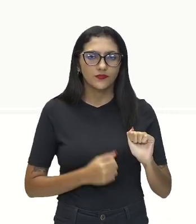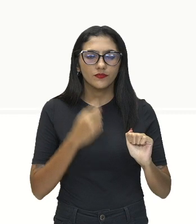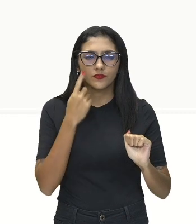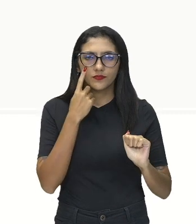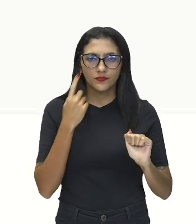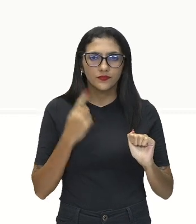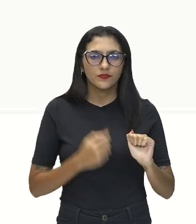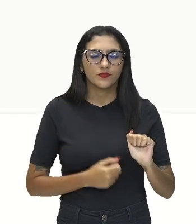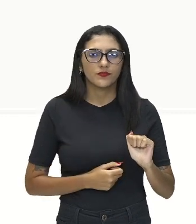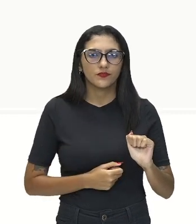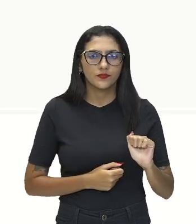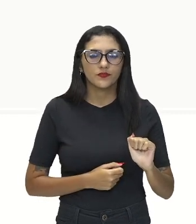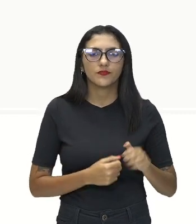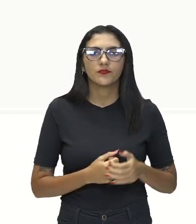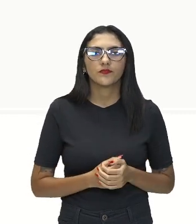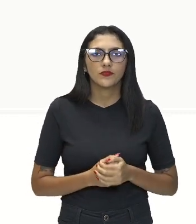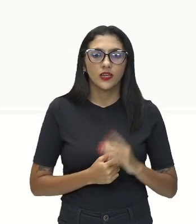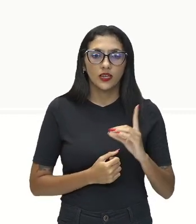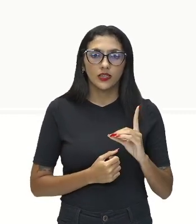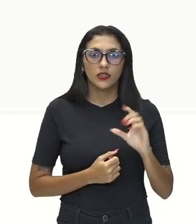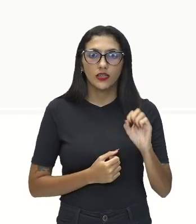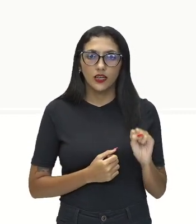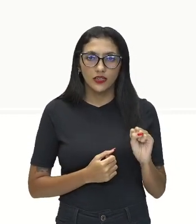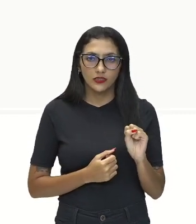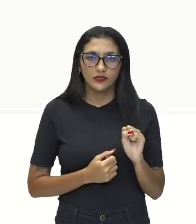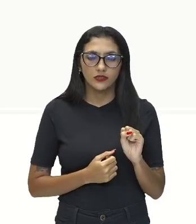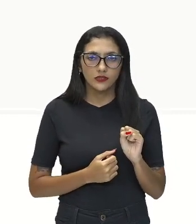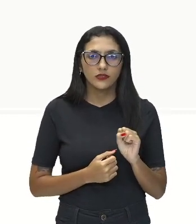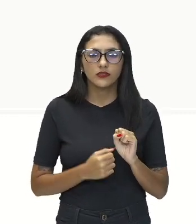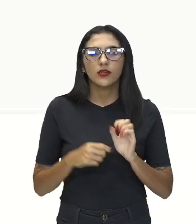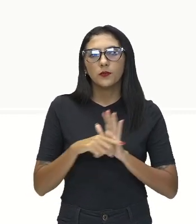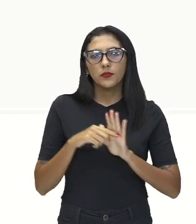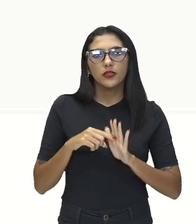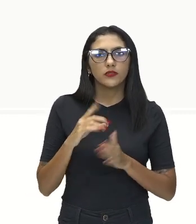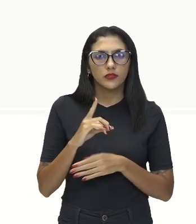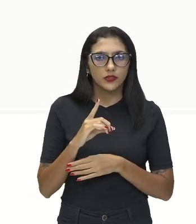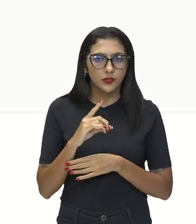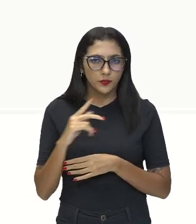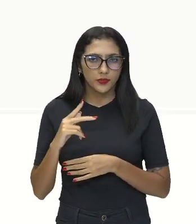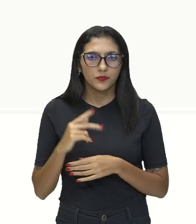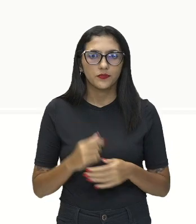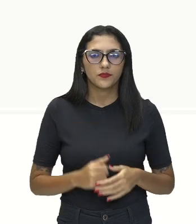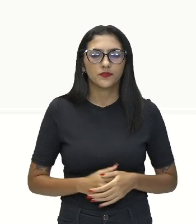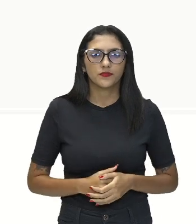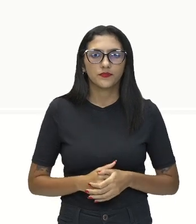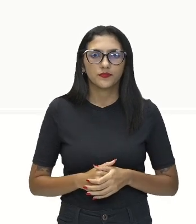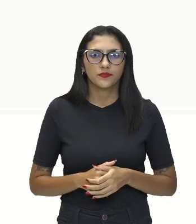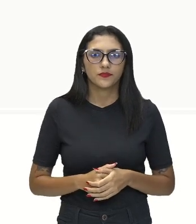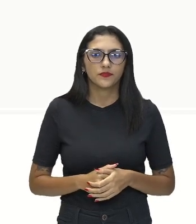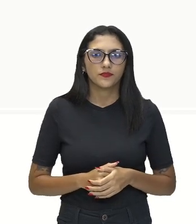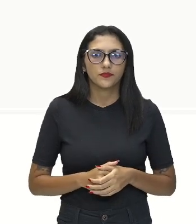Determinante da matriz A é igual a diagonal principal menos a diagonal secundária.